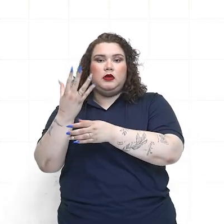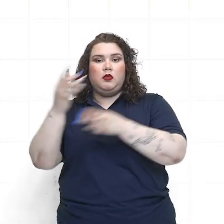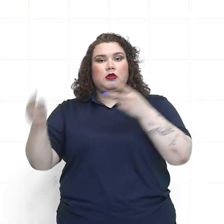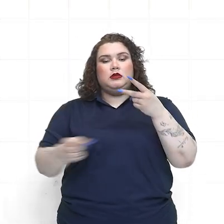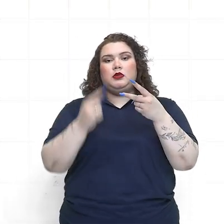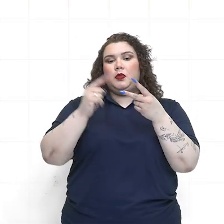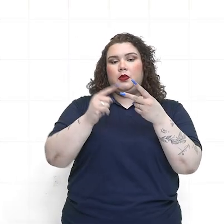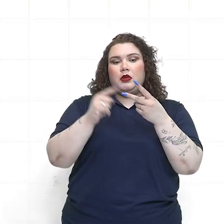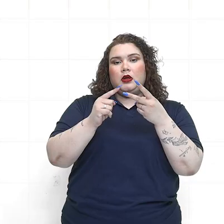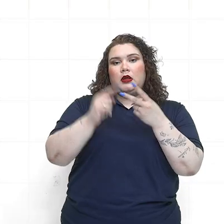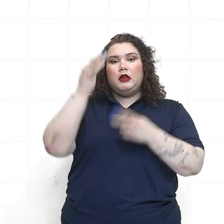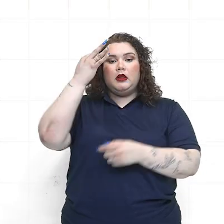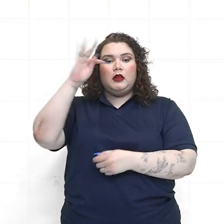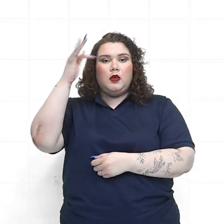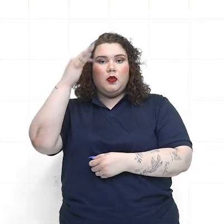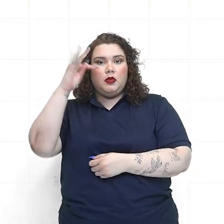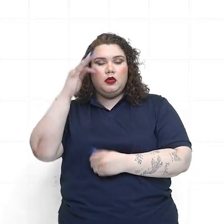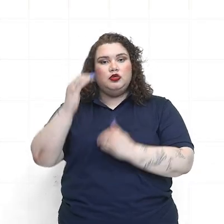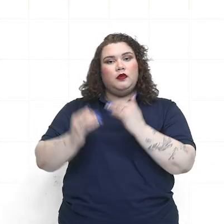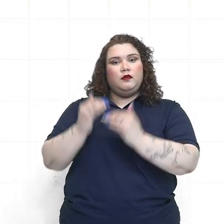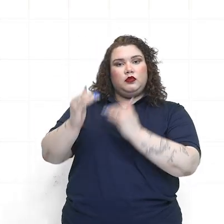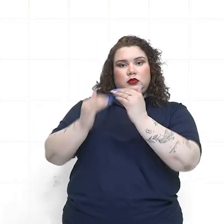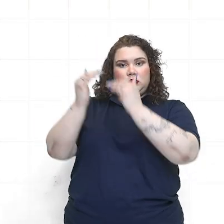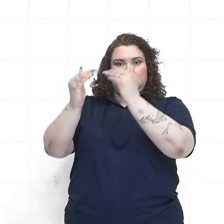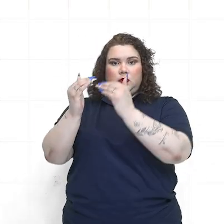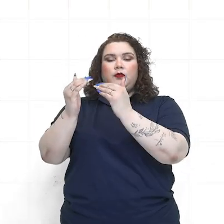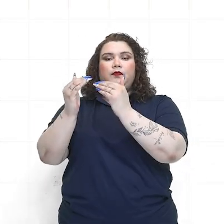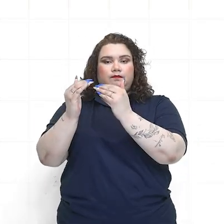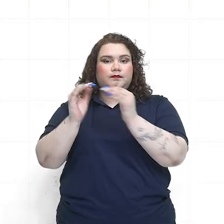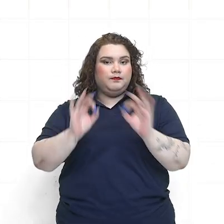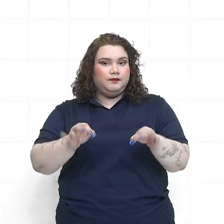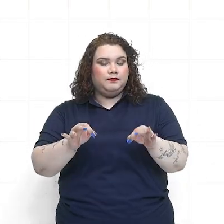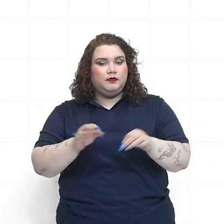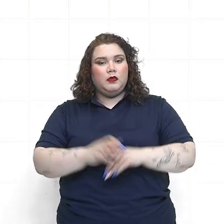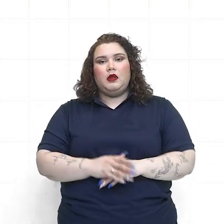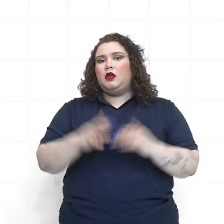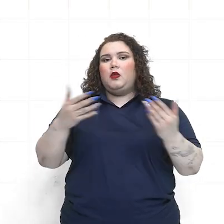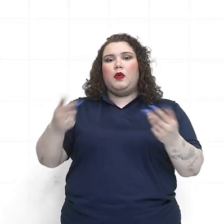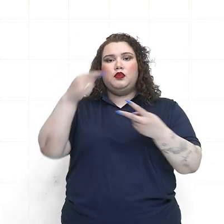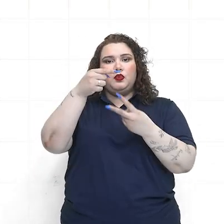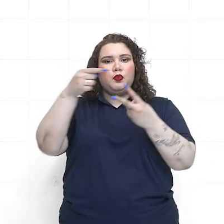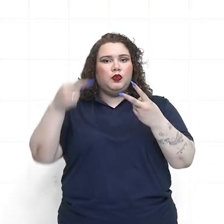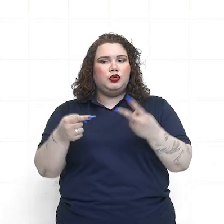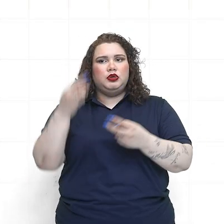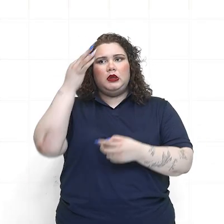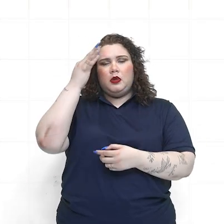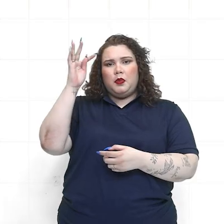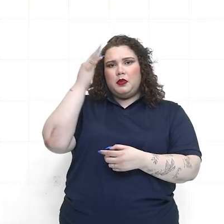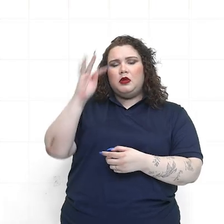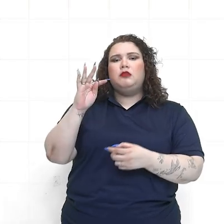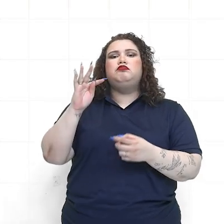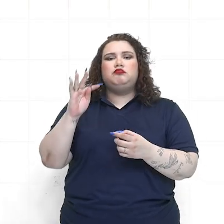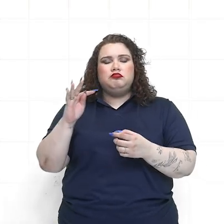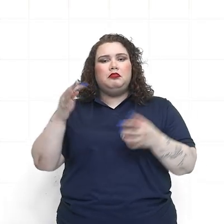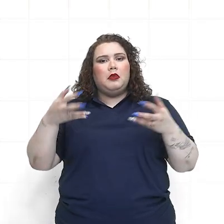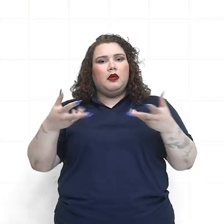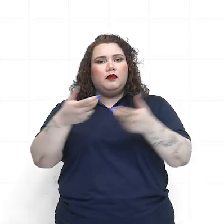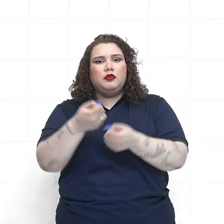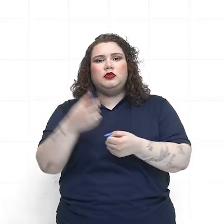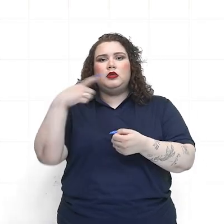outra é a teoria evolucionista. Então, duas grandes teorias que elas têm, então, aí, né, os